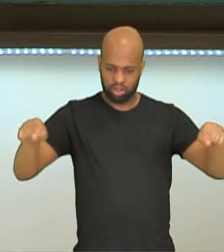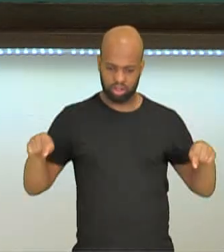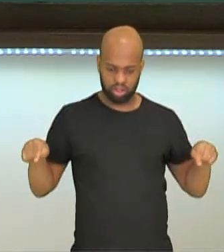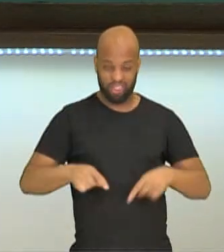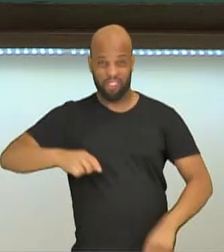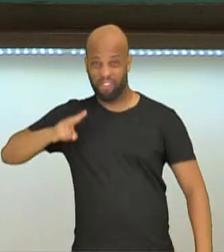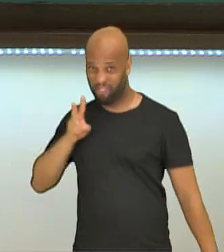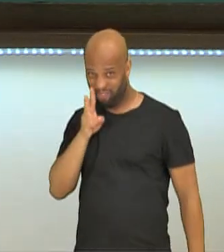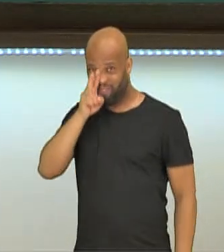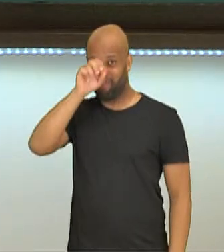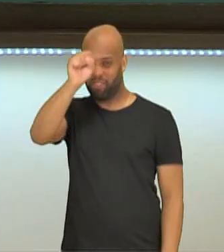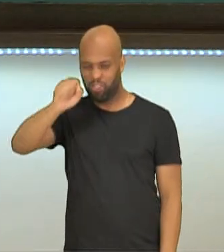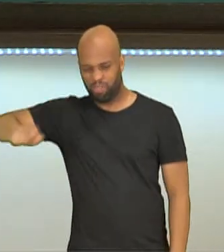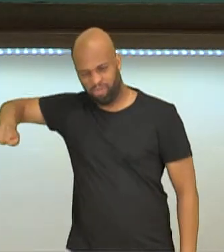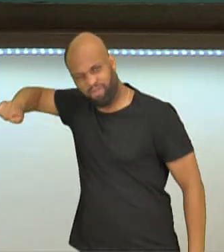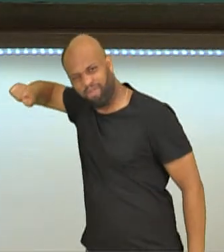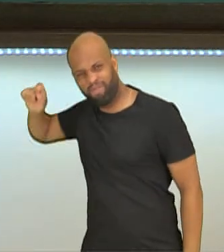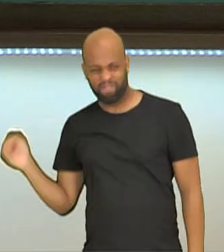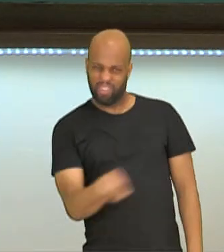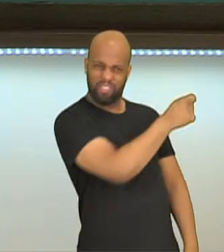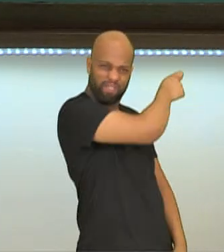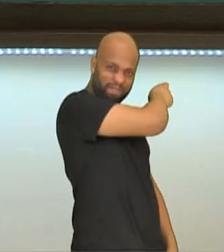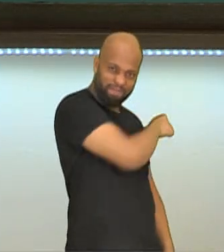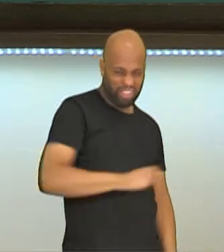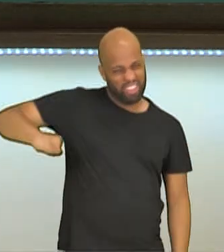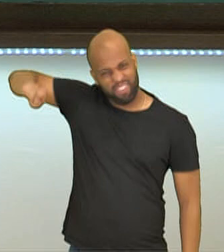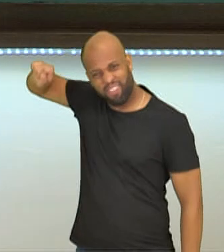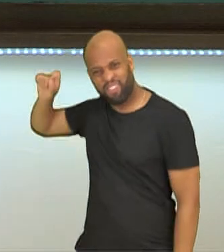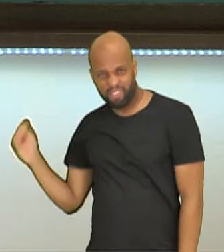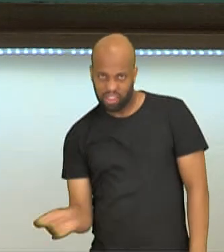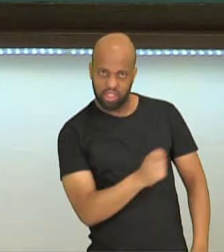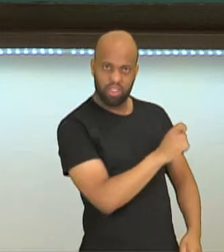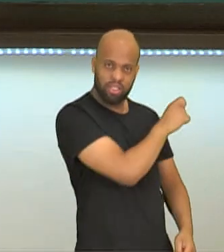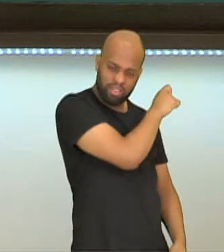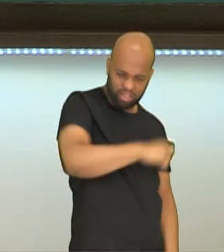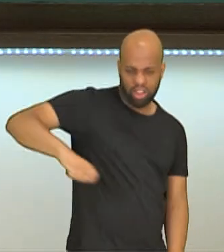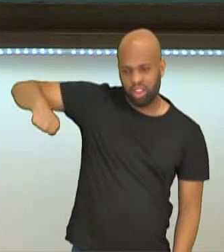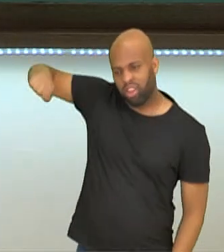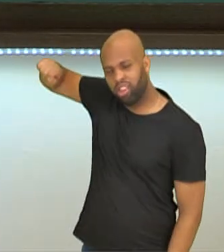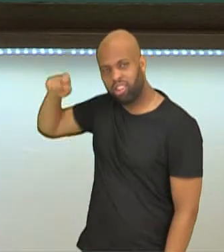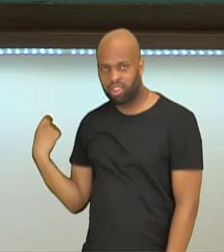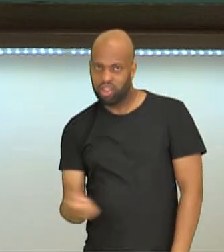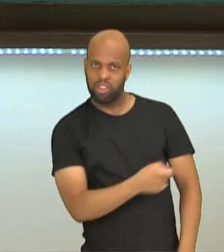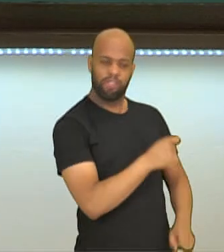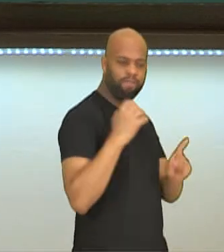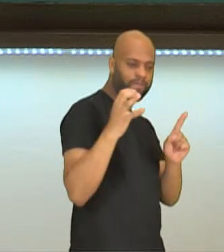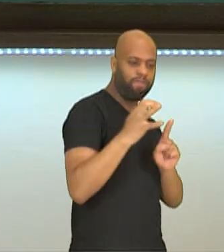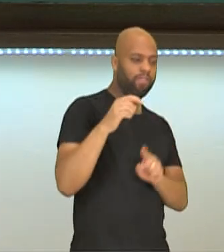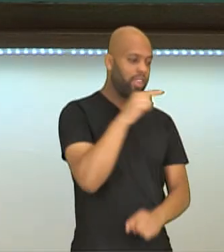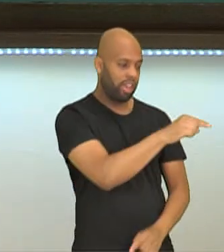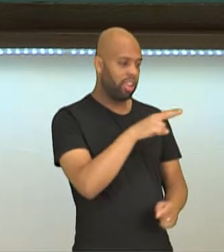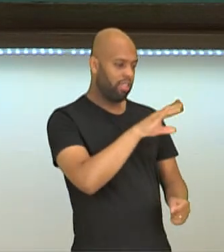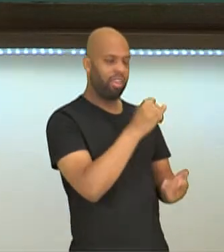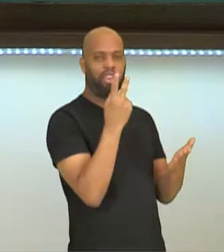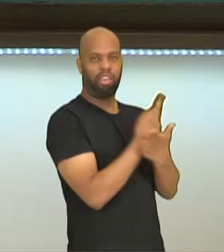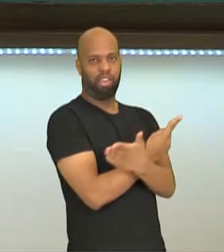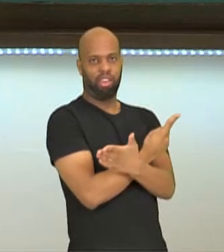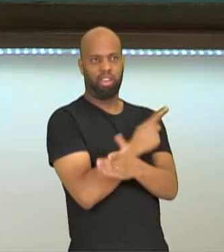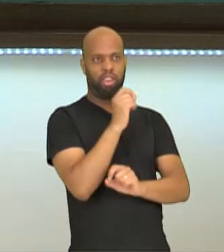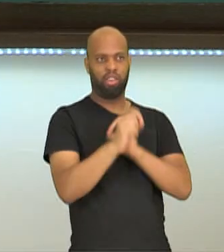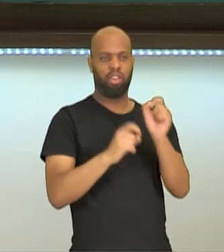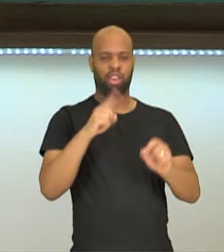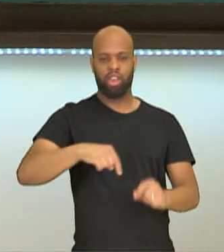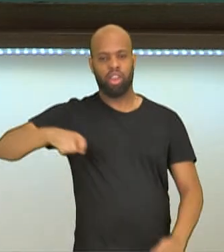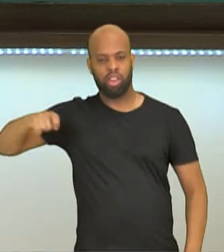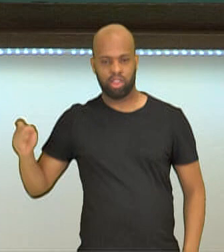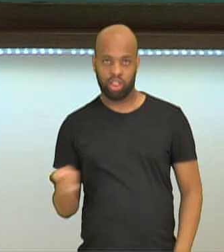força possível, com o maior jeito ali, com a maior dificuldade, obrigando o meu adversário a errar. Então, é um jogo de